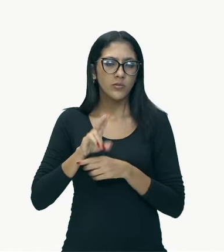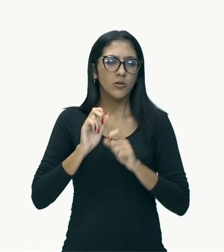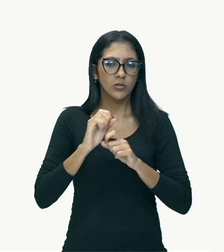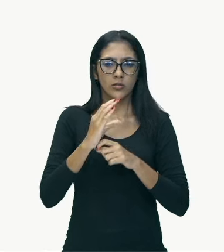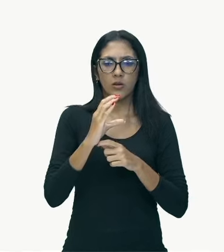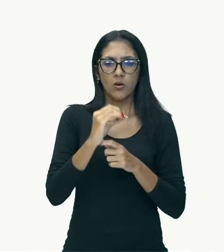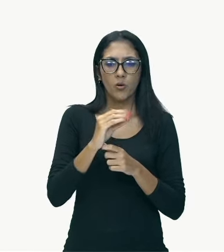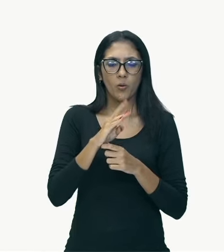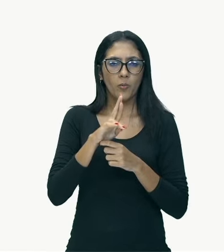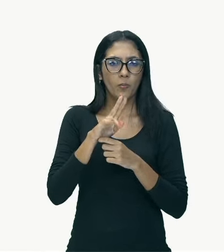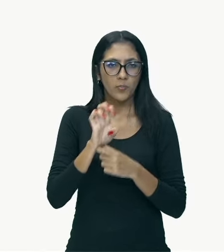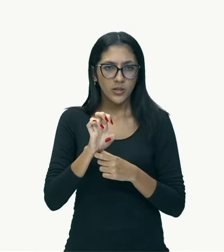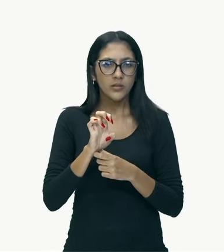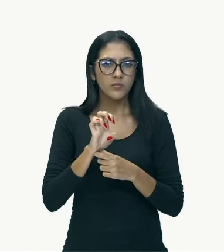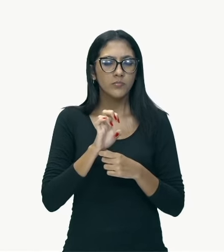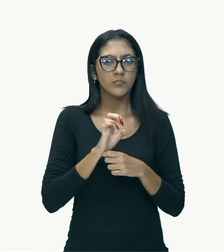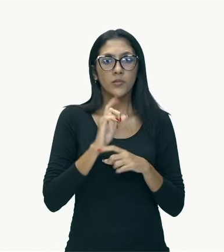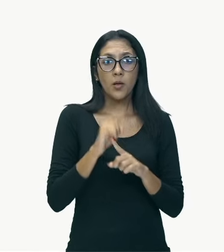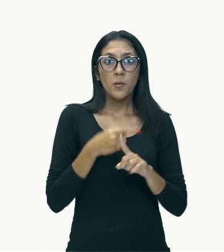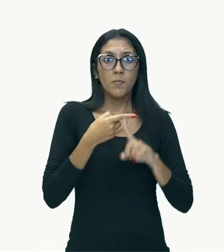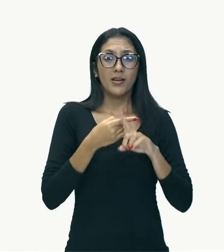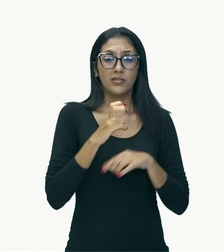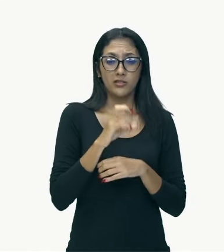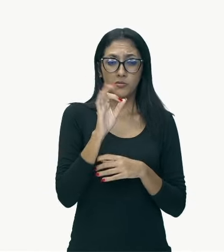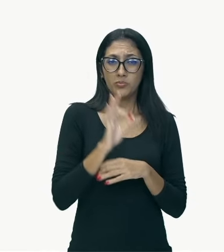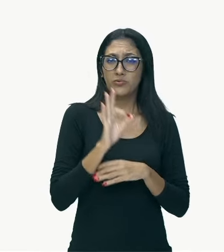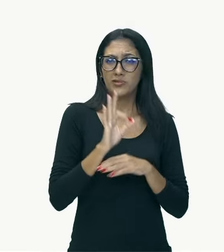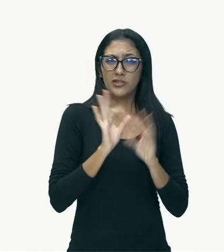zinco. Aí sim, eu tenho uma